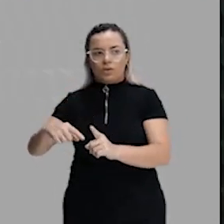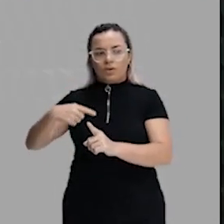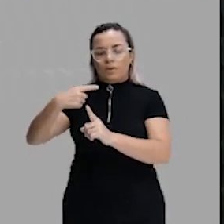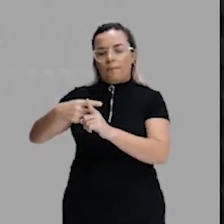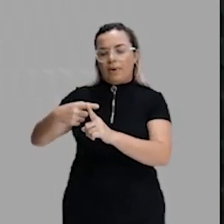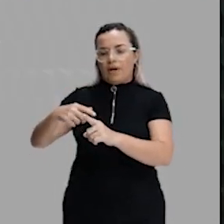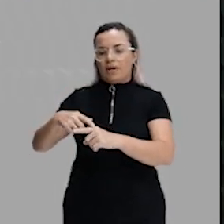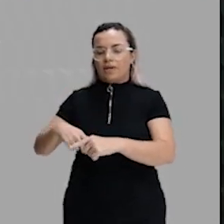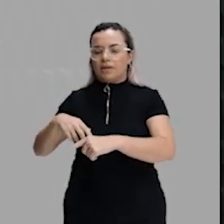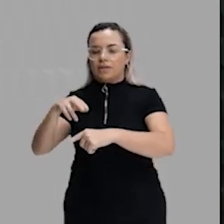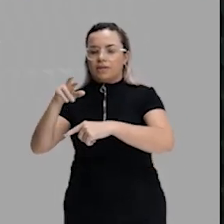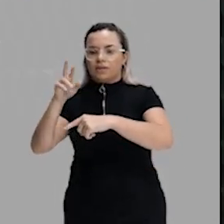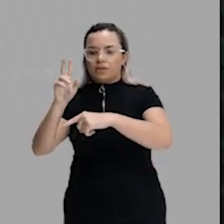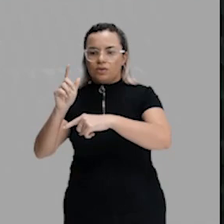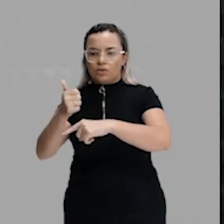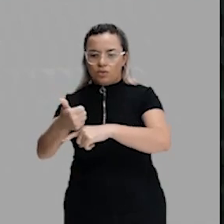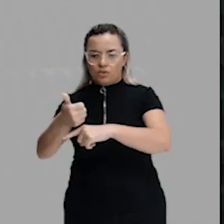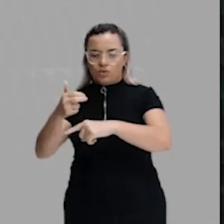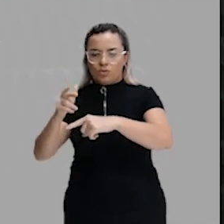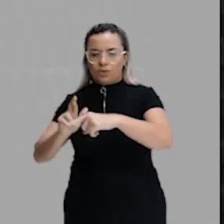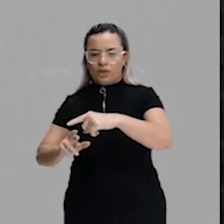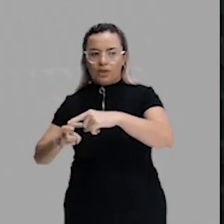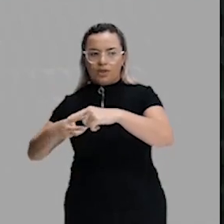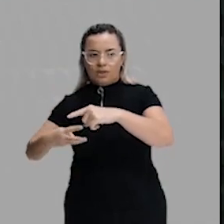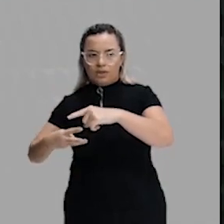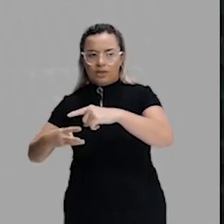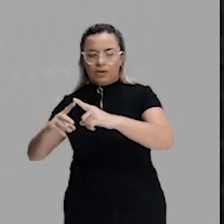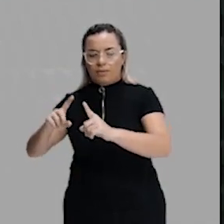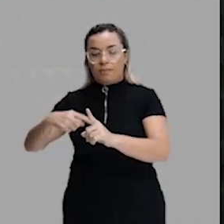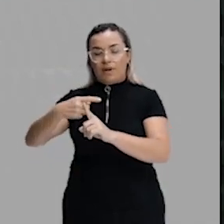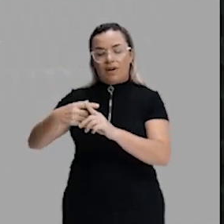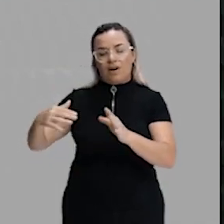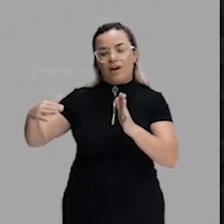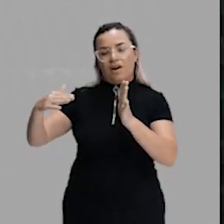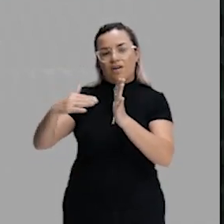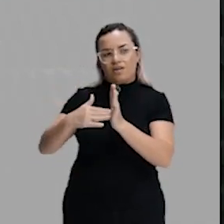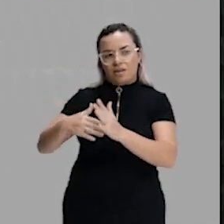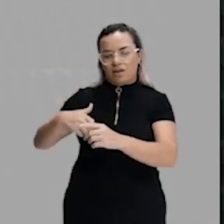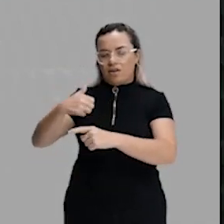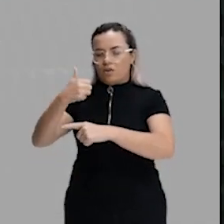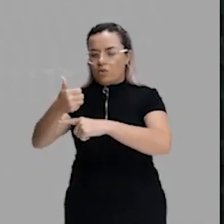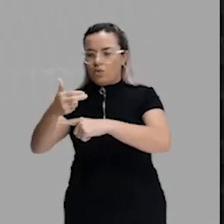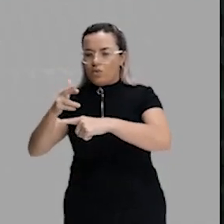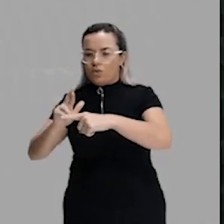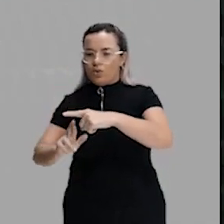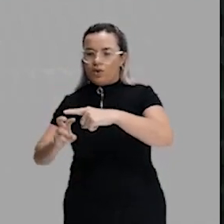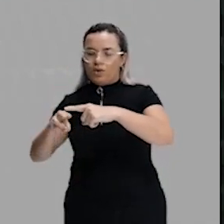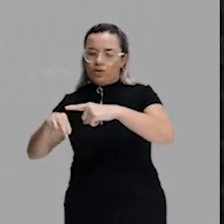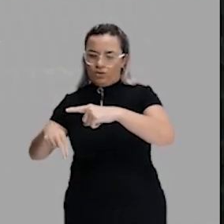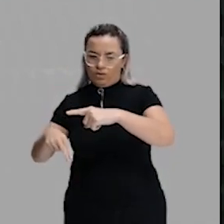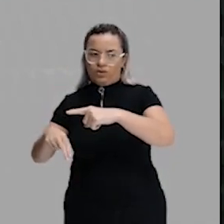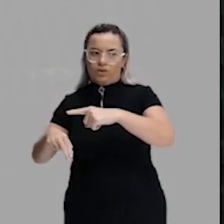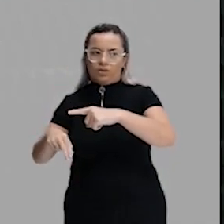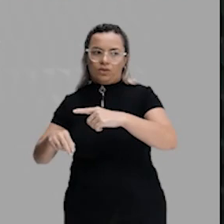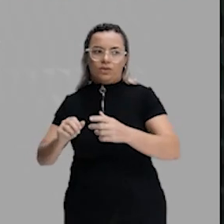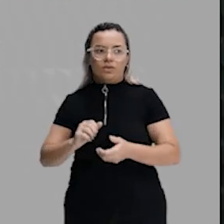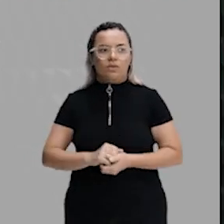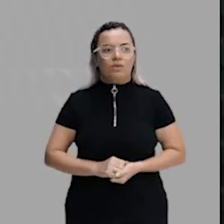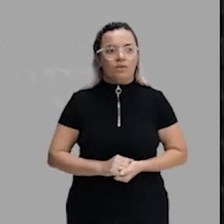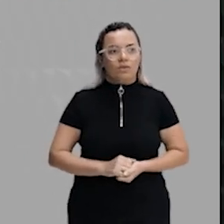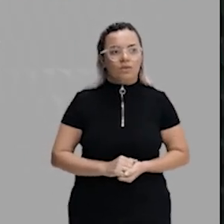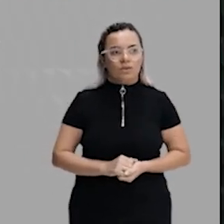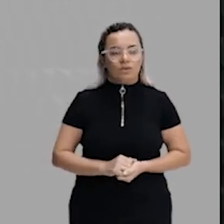né, o Rn. Né? No caso, o U vai estar ali multiplicando ou dividindo dos dois lados. Né?